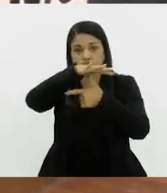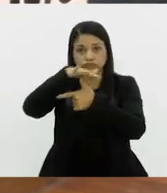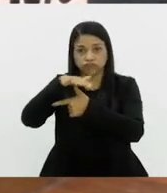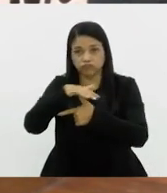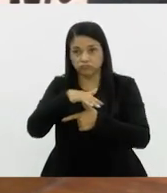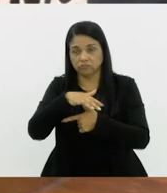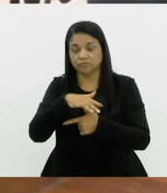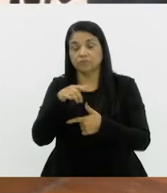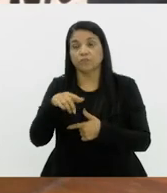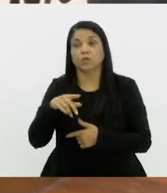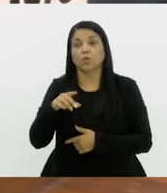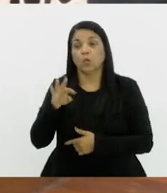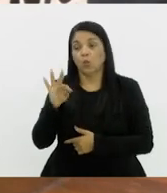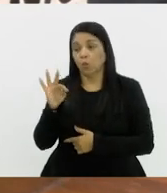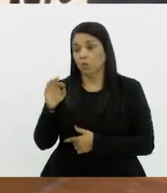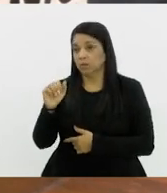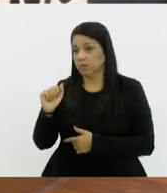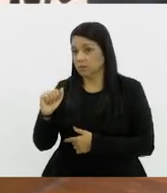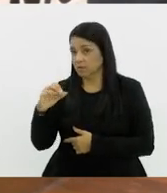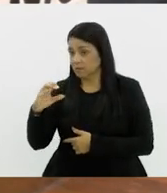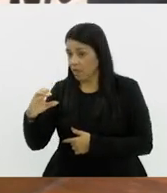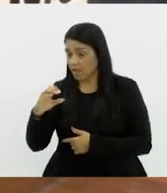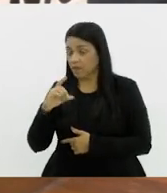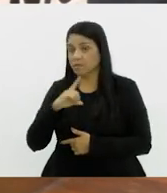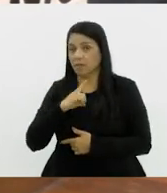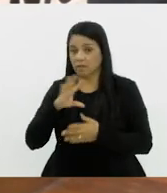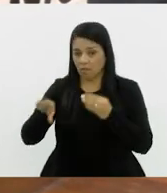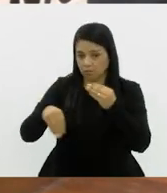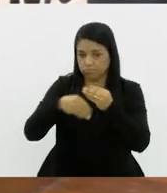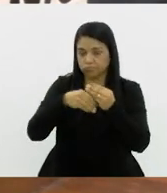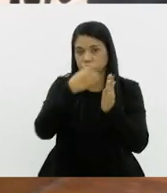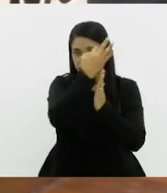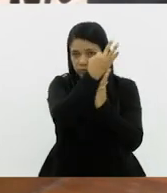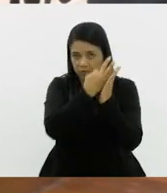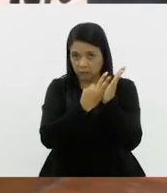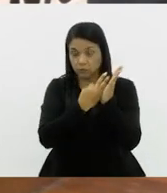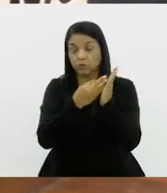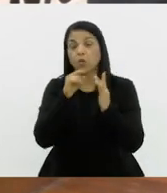O que esse TAC tem que ter é obrigação, e as empresas